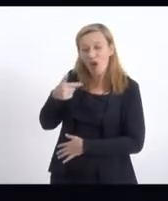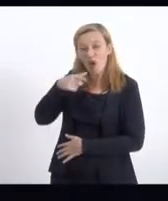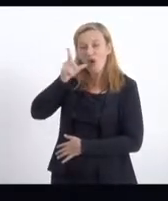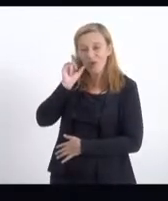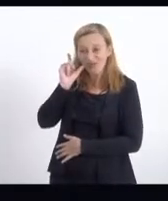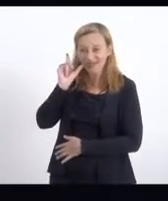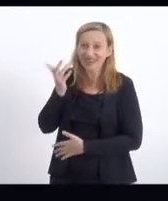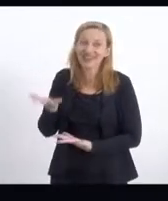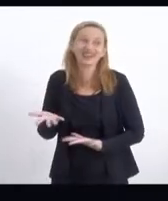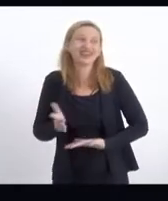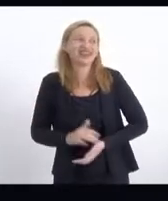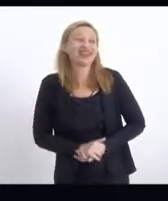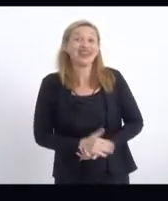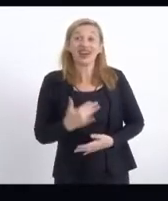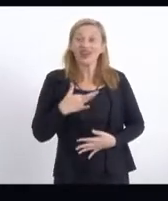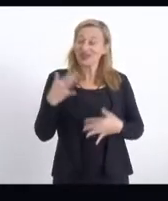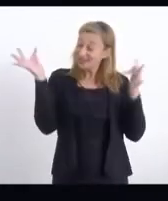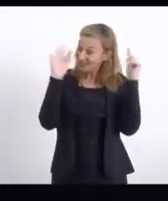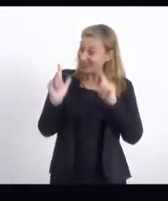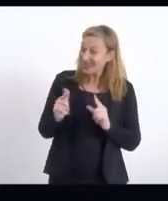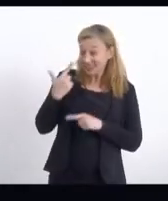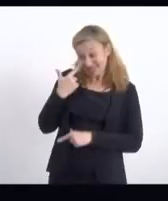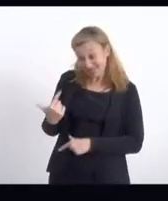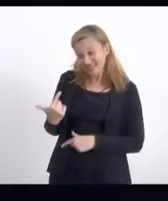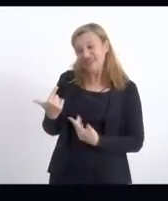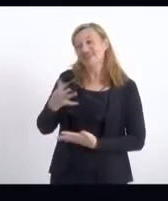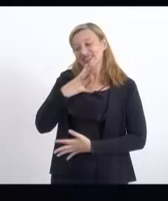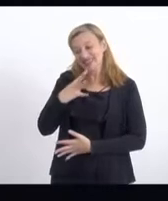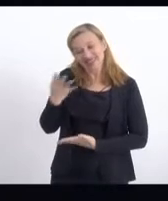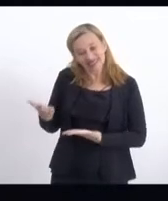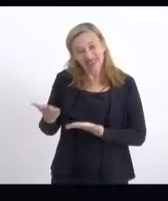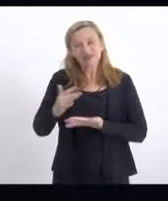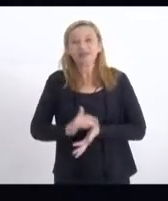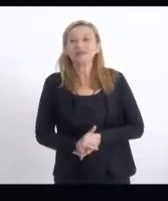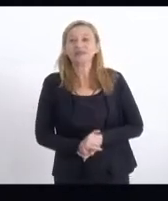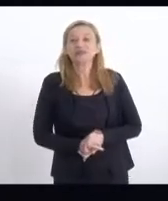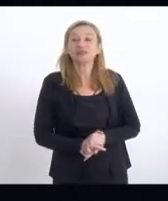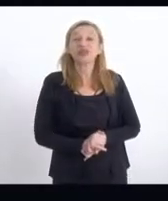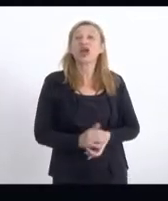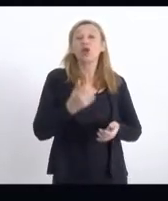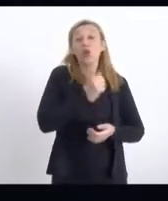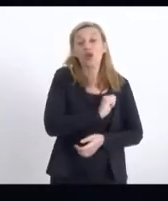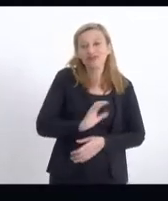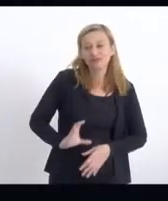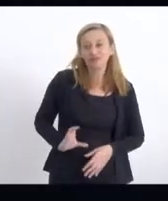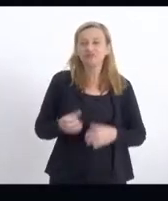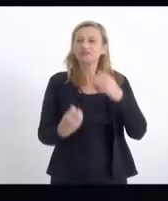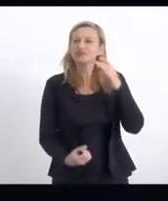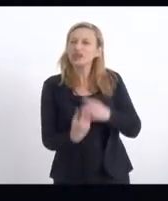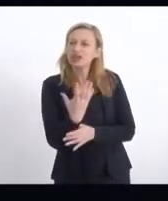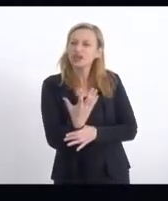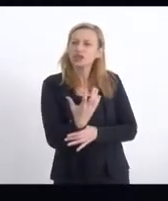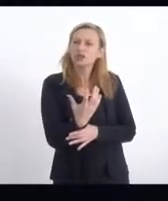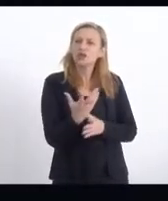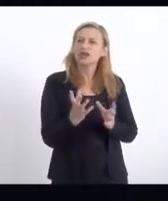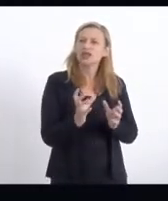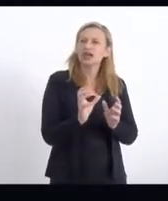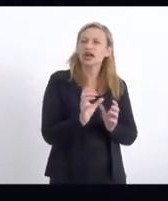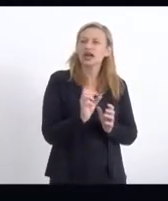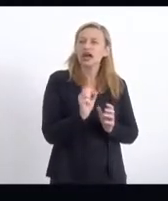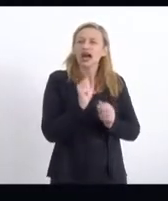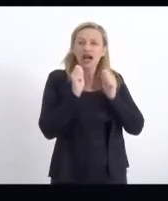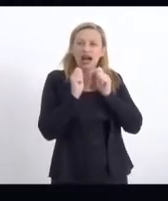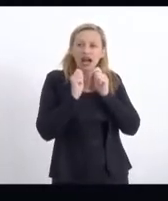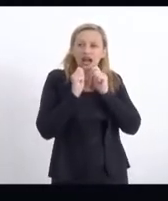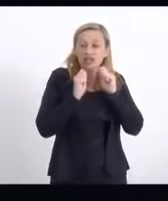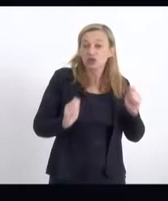fiquei muito, muito feliz de conhecer. E o André, ele criou essa assessoria fiscal e para pensar não